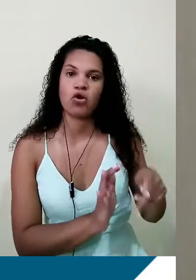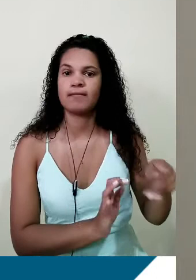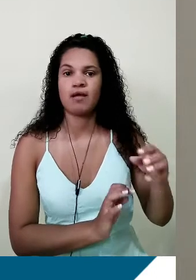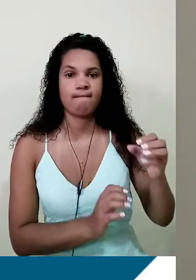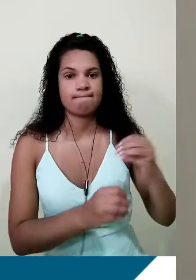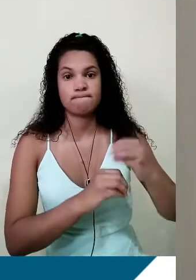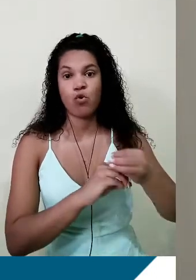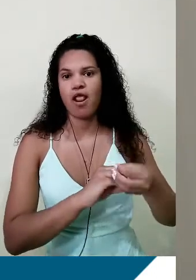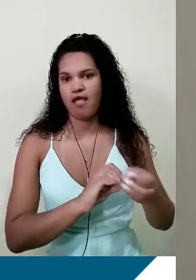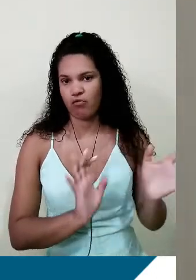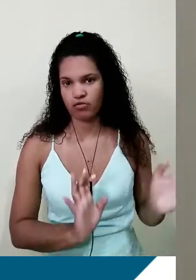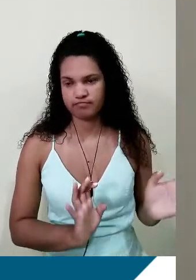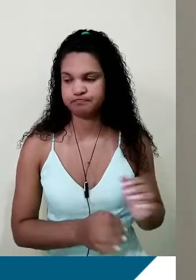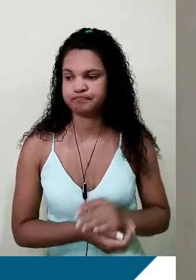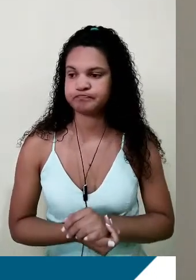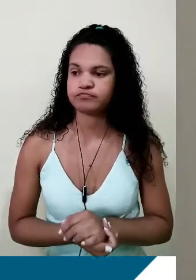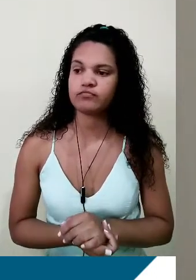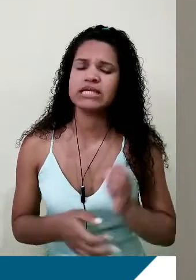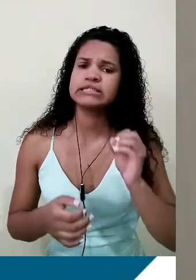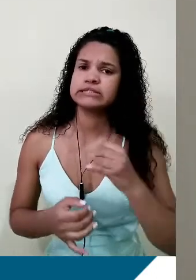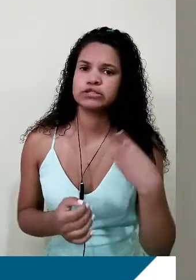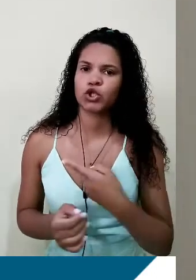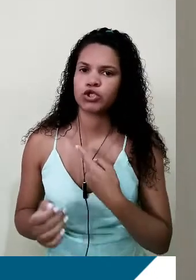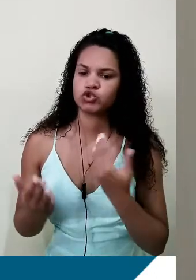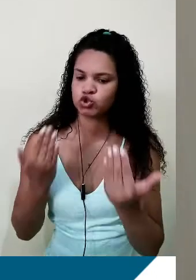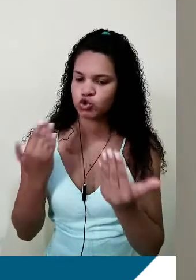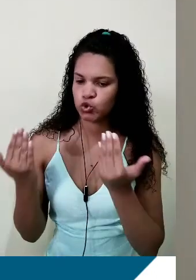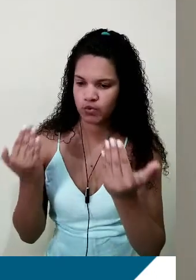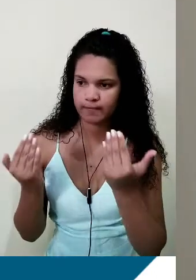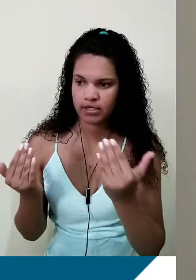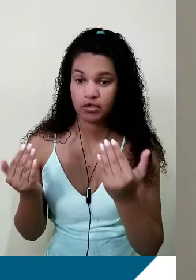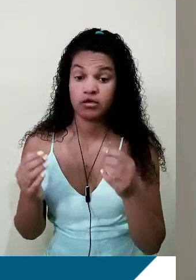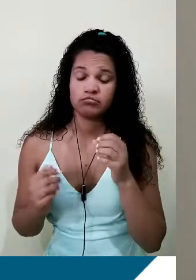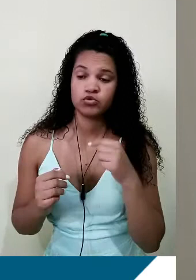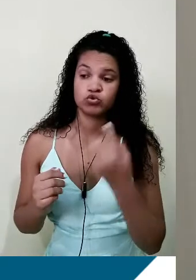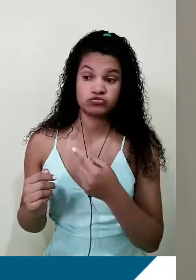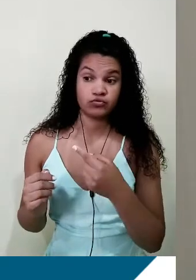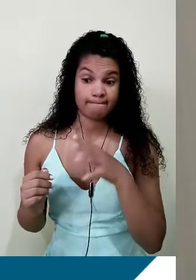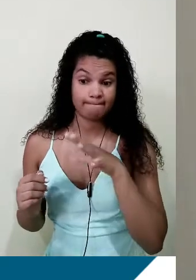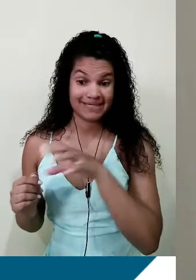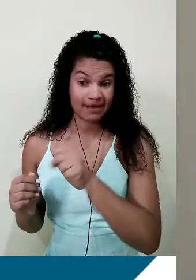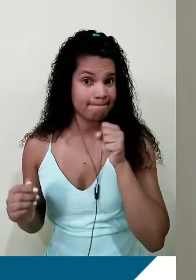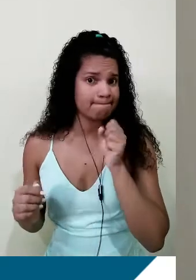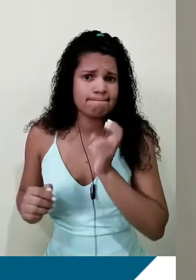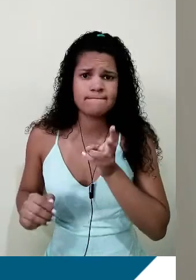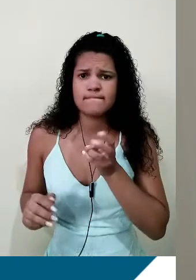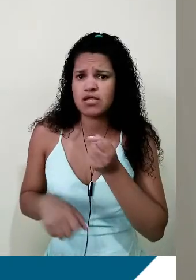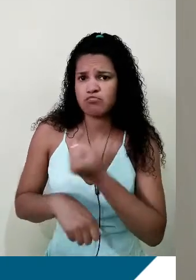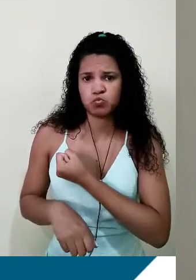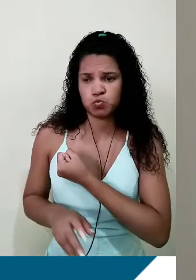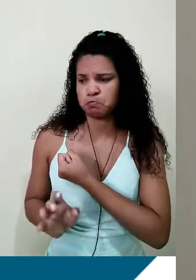que, para nós compararmos, eu peguei aqui o mesmo valor de temperatura, que é um valor qualquer. Para a